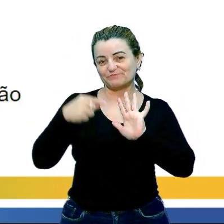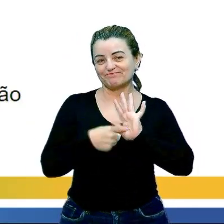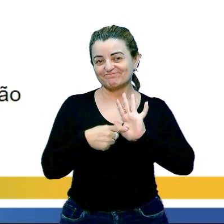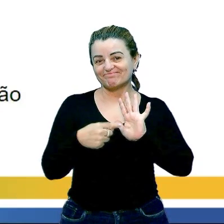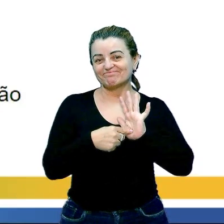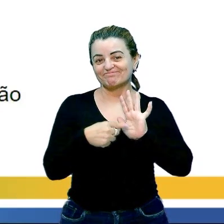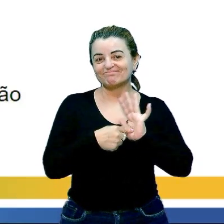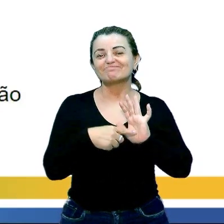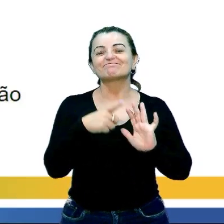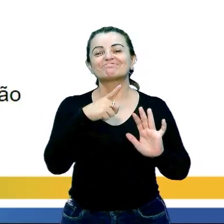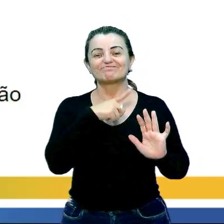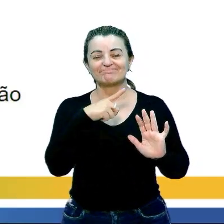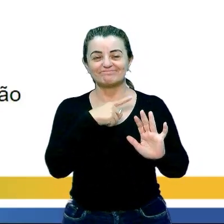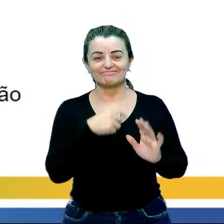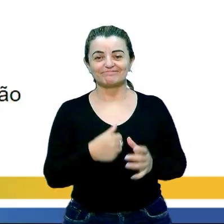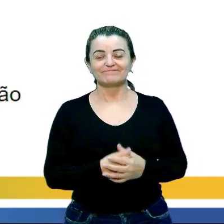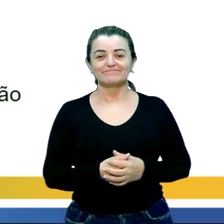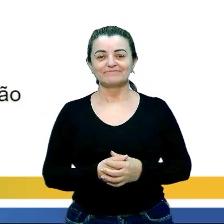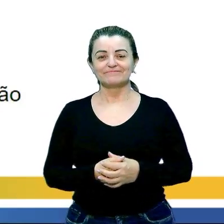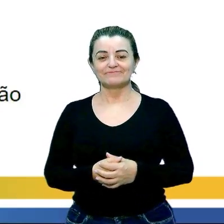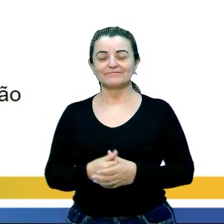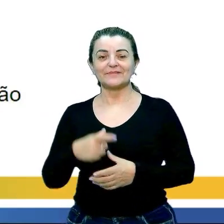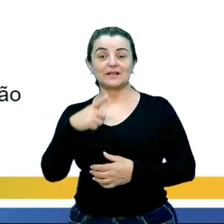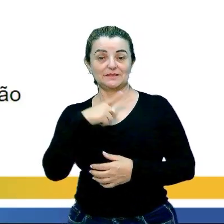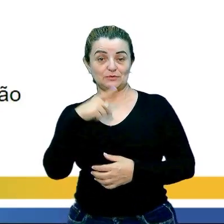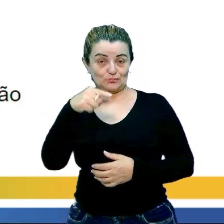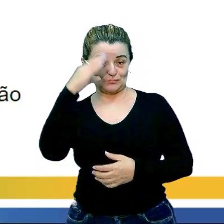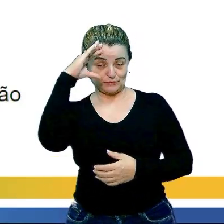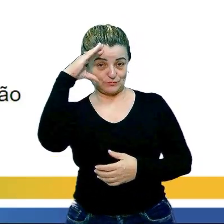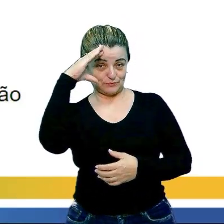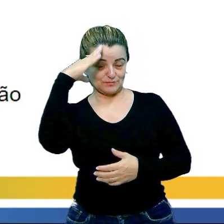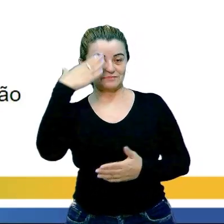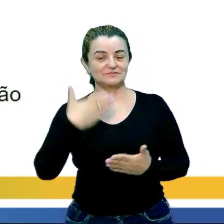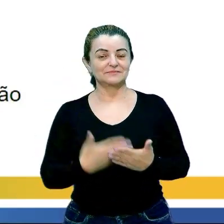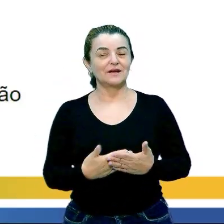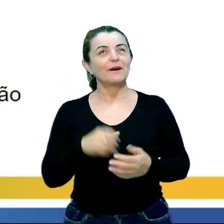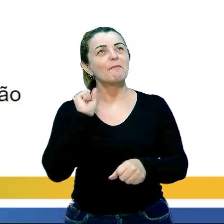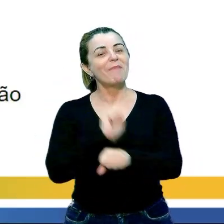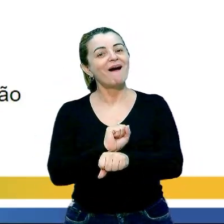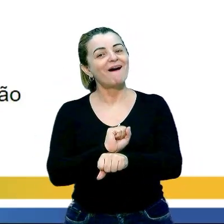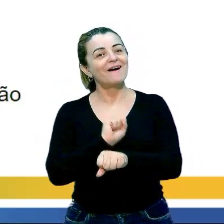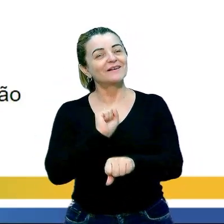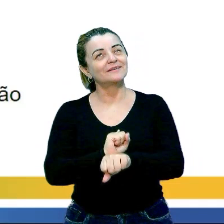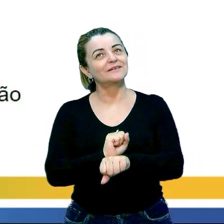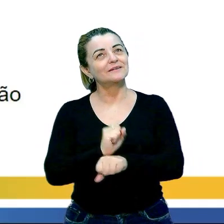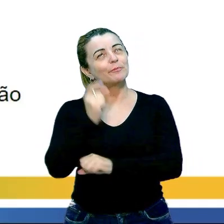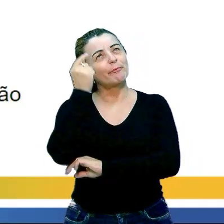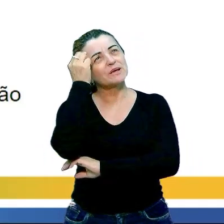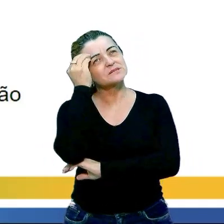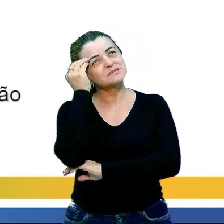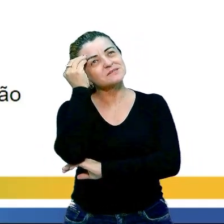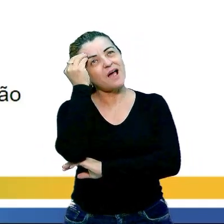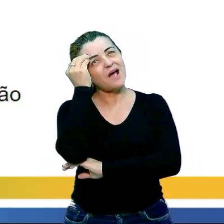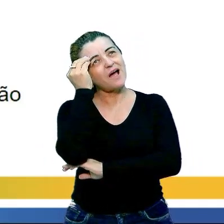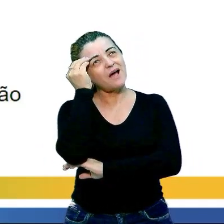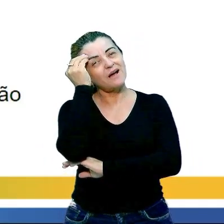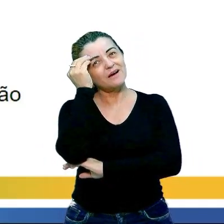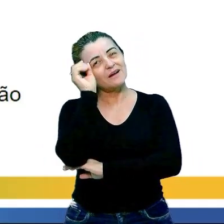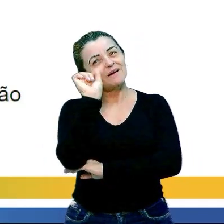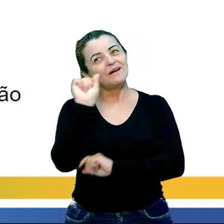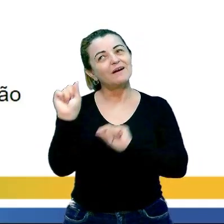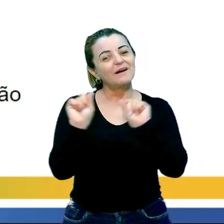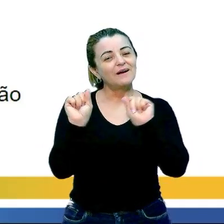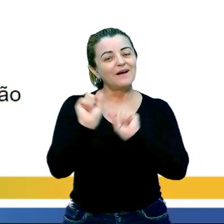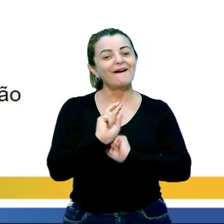no nosso cotidiano. Tenho certeza que vocês pararam, pensaram, analisaram, né? E